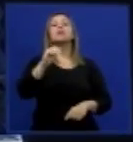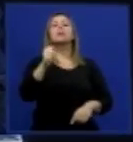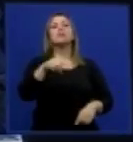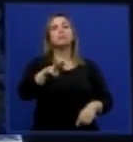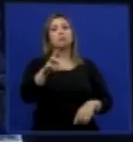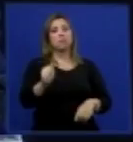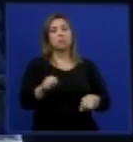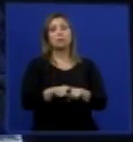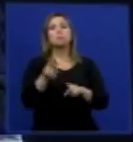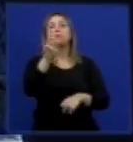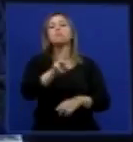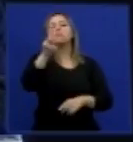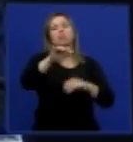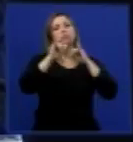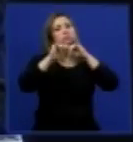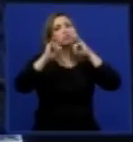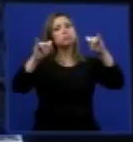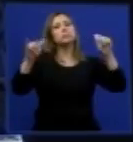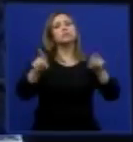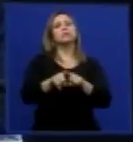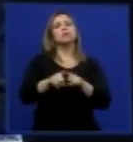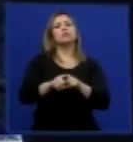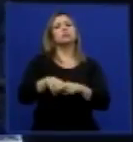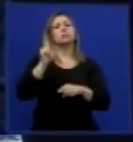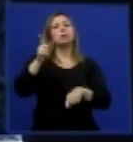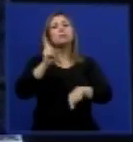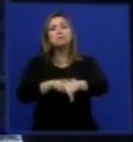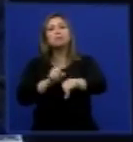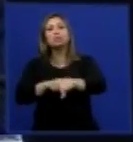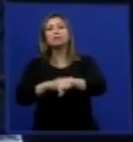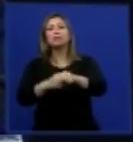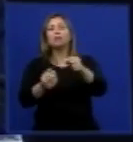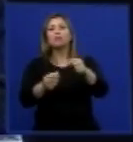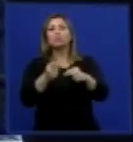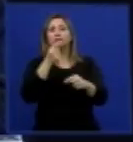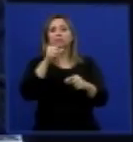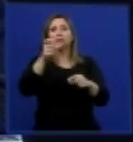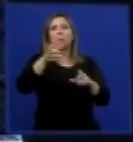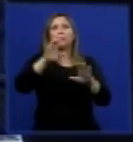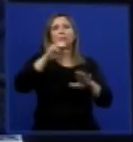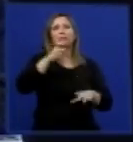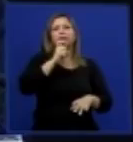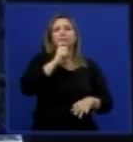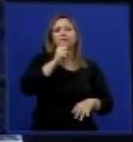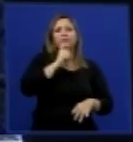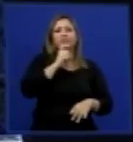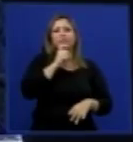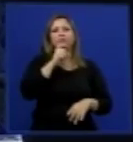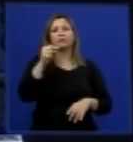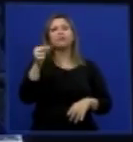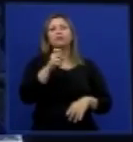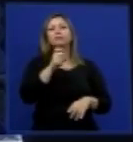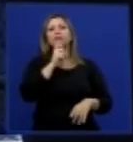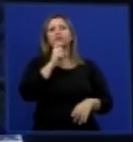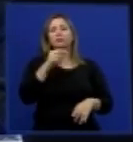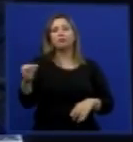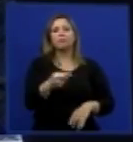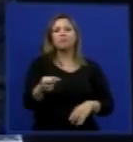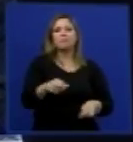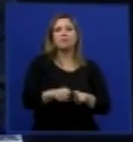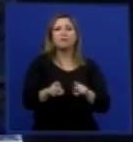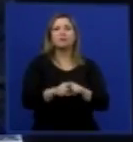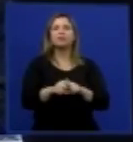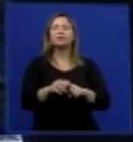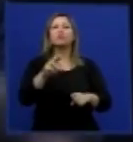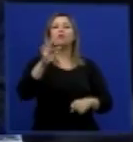uso artifício de informar que em temperaturas baixas de até 800º C A Geração de